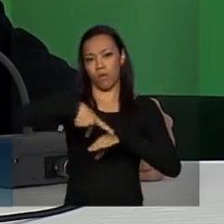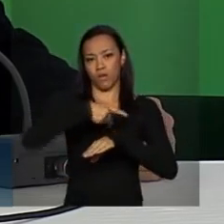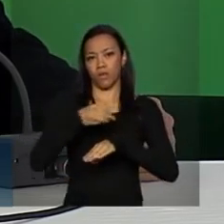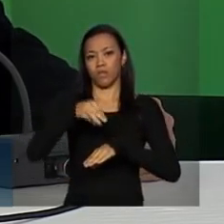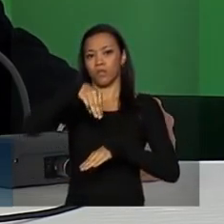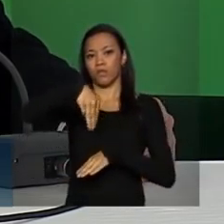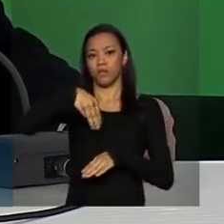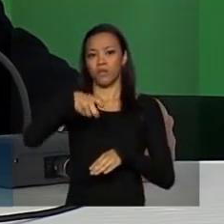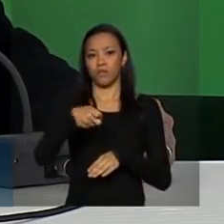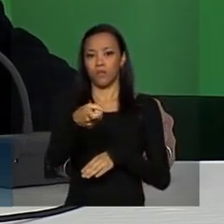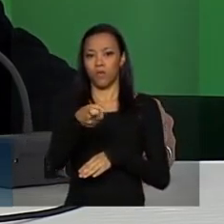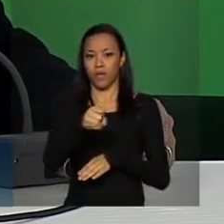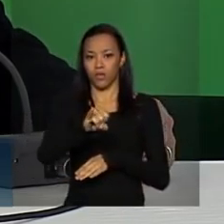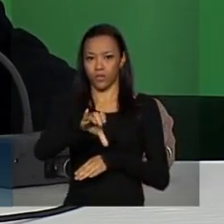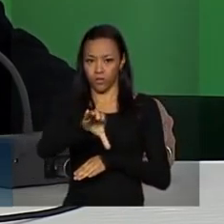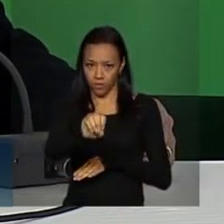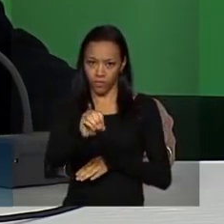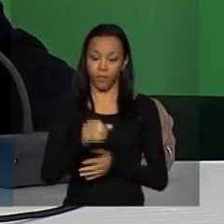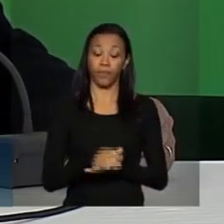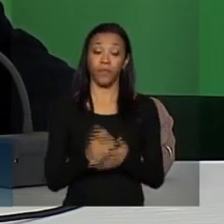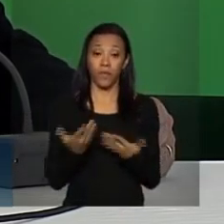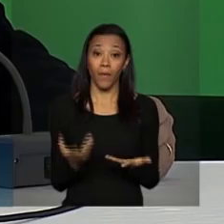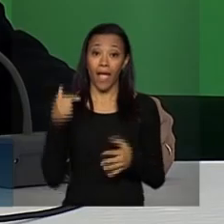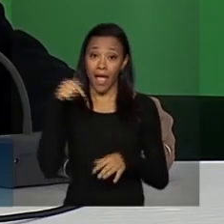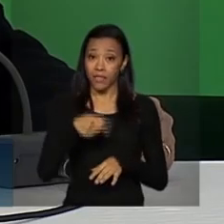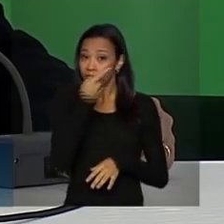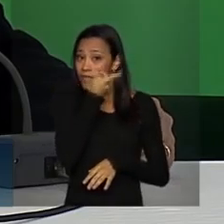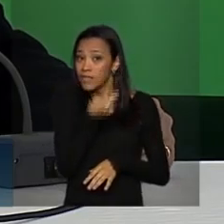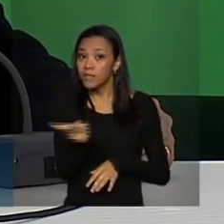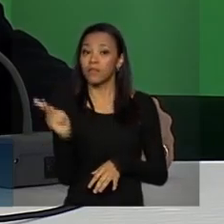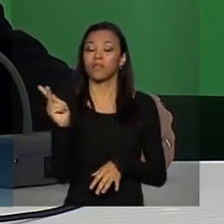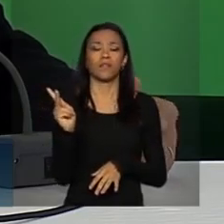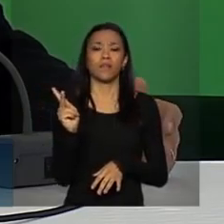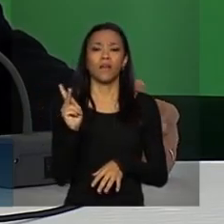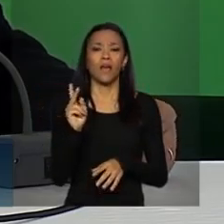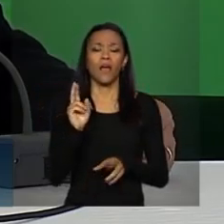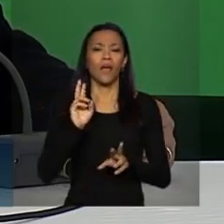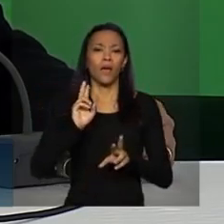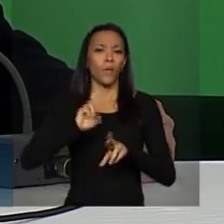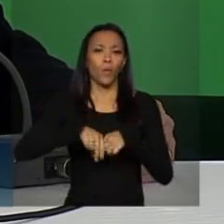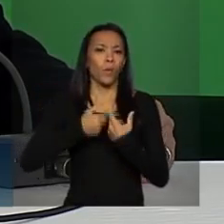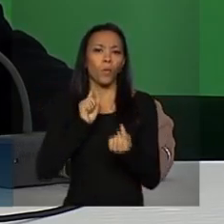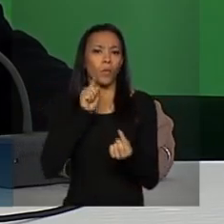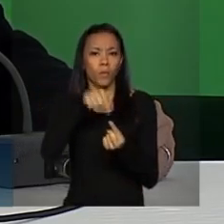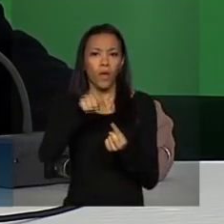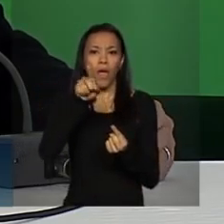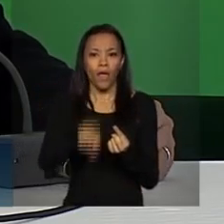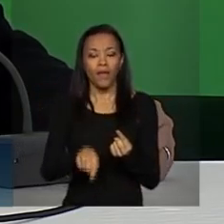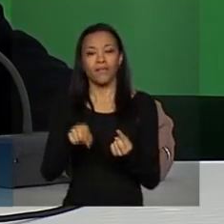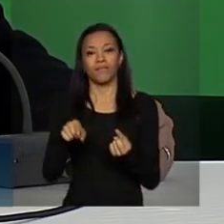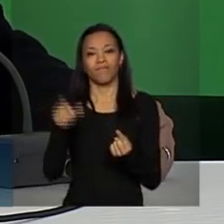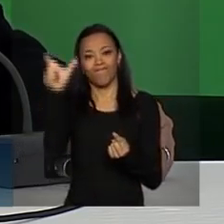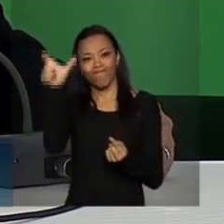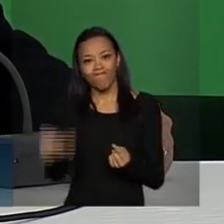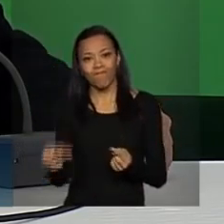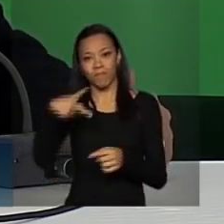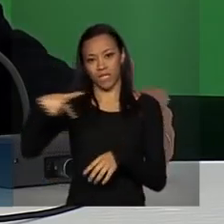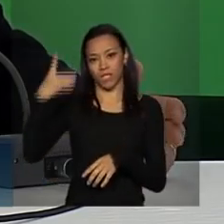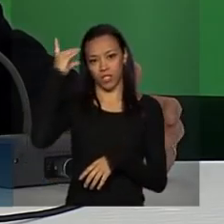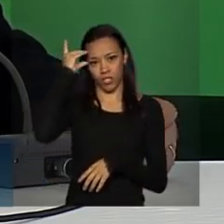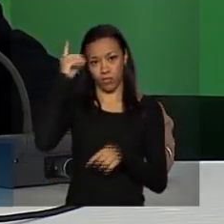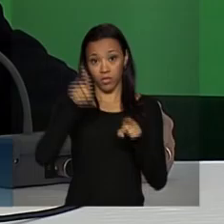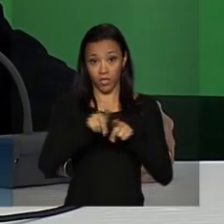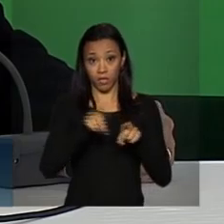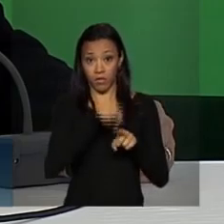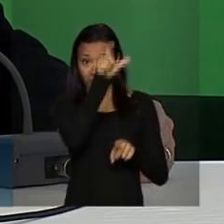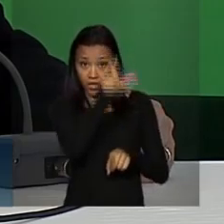senhoras. Essa visita, ela é fruto de um entendimento da presidenta com o presidente